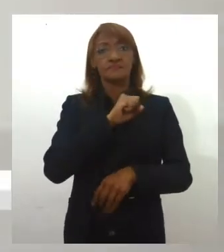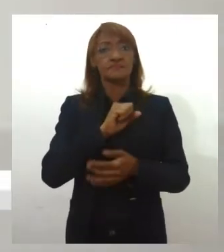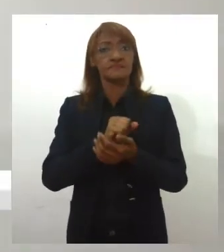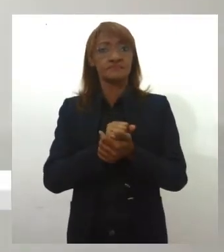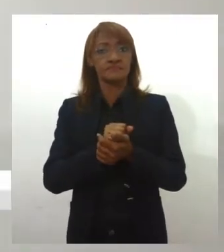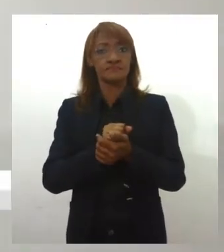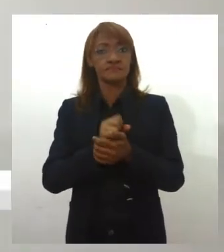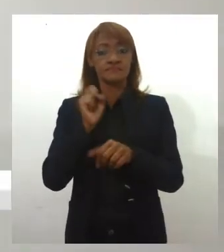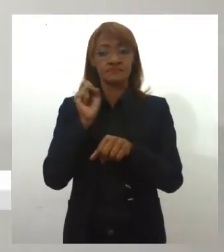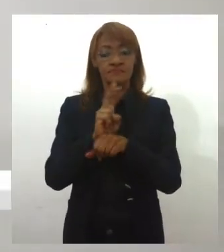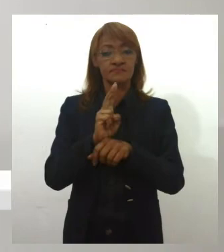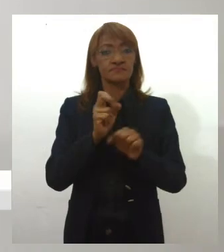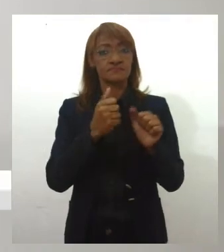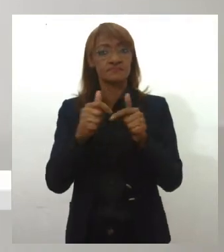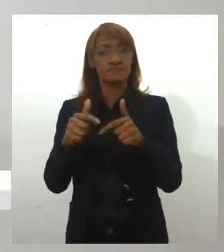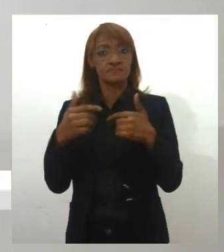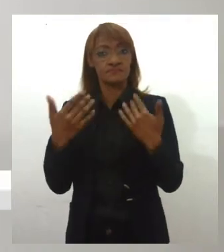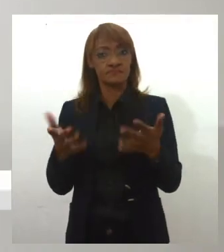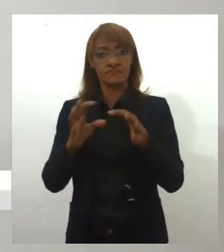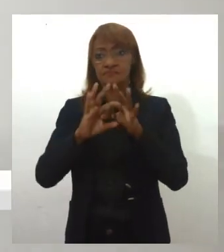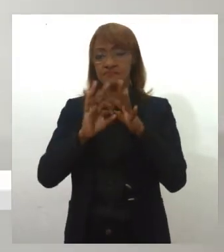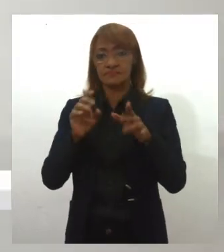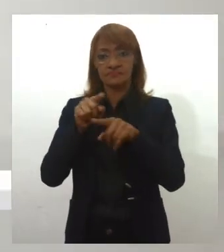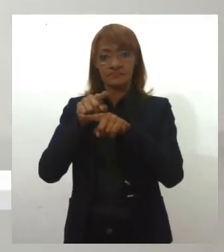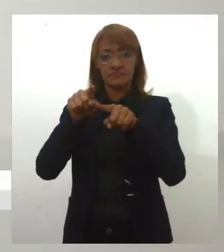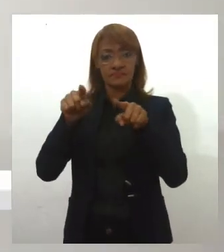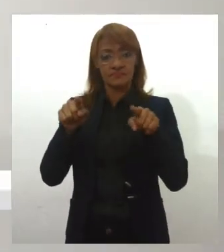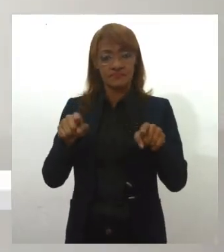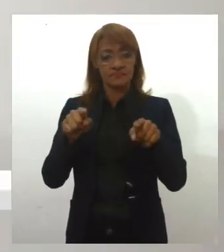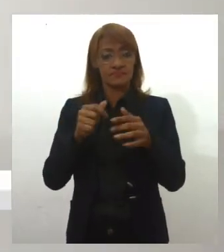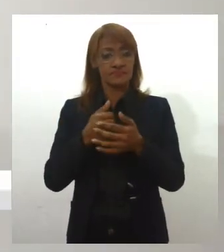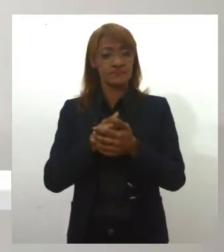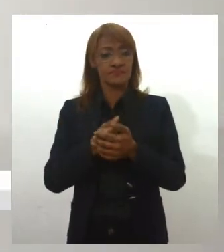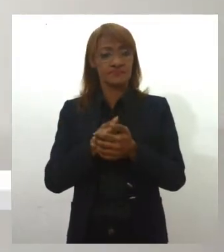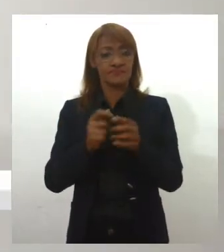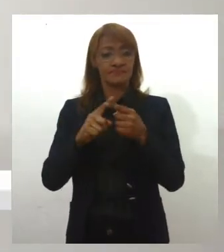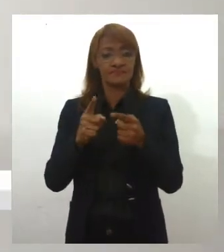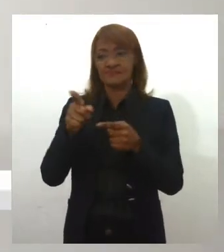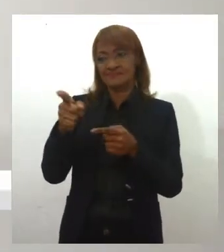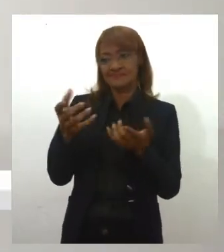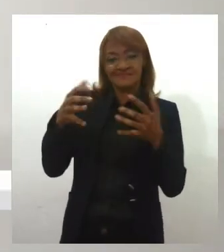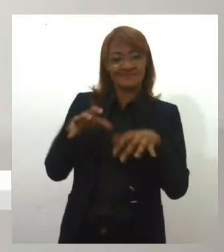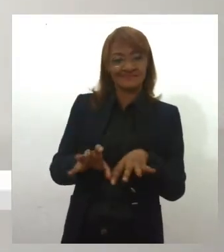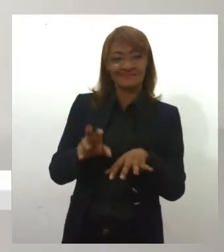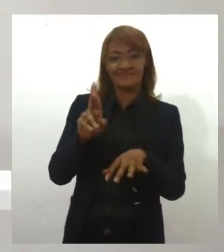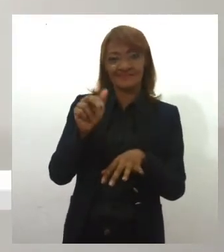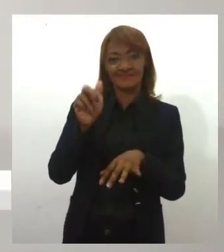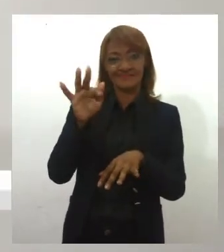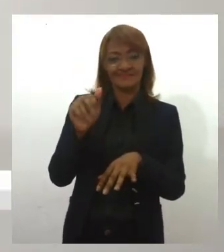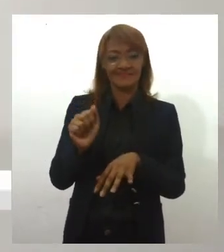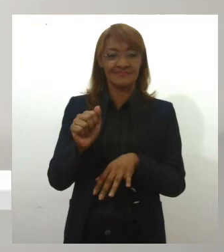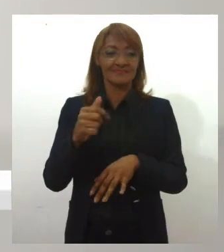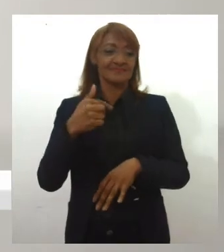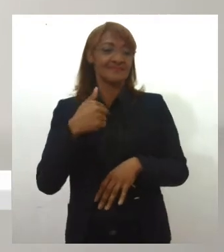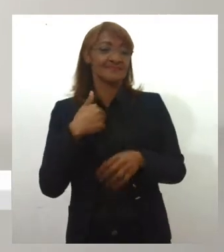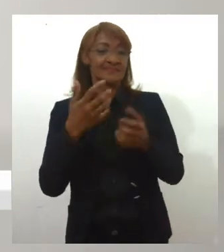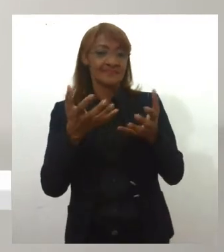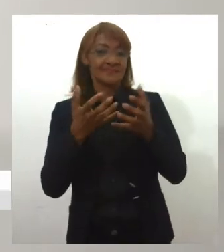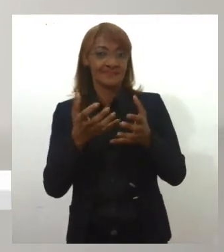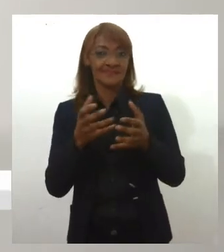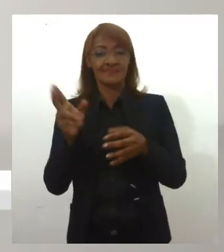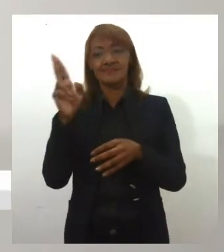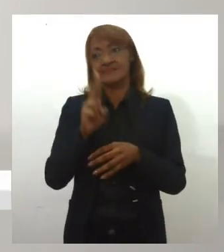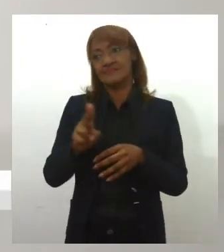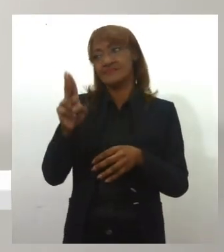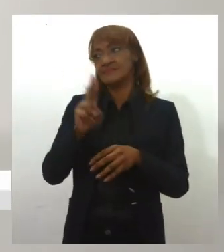Então, eu dei essa liberdade para elas. Então, por hora, elas não querem. A Rafa foi até engraçada. Ela, mãe, eu quero fazer a Universidade de Moda